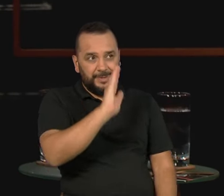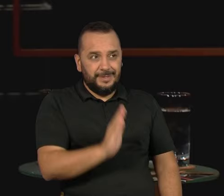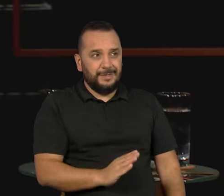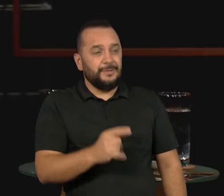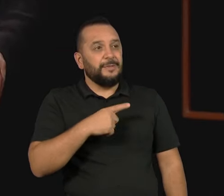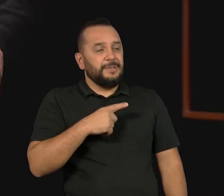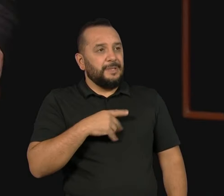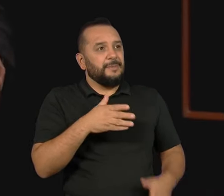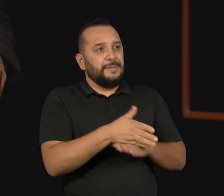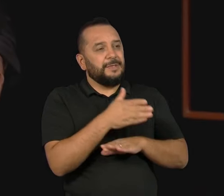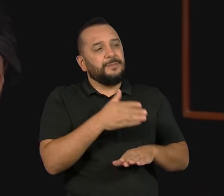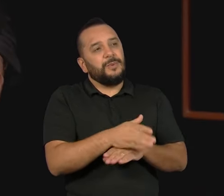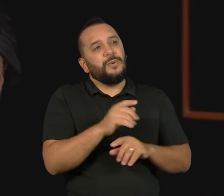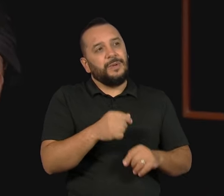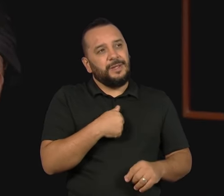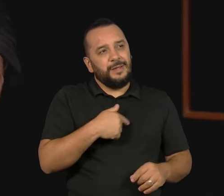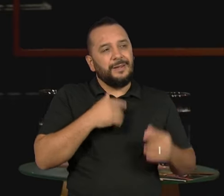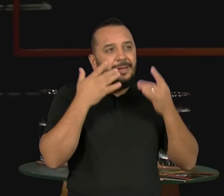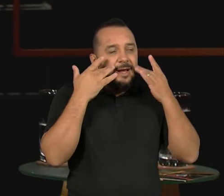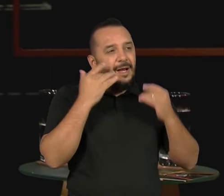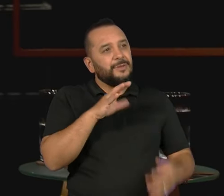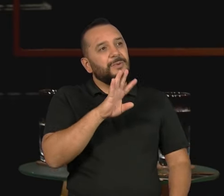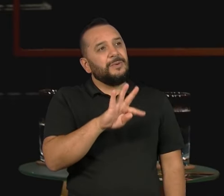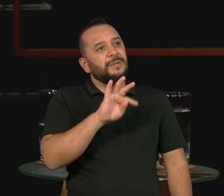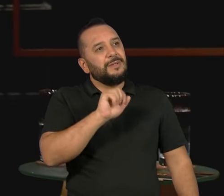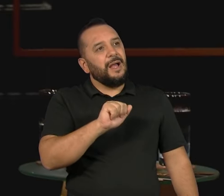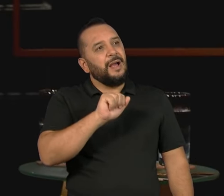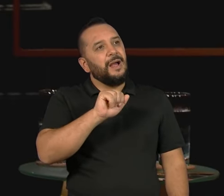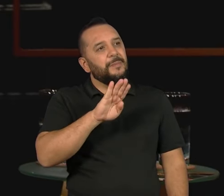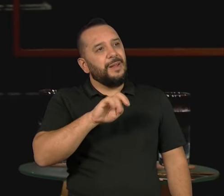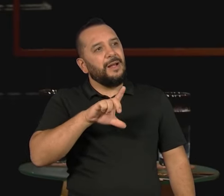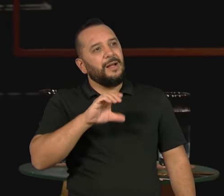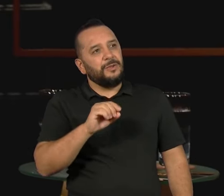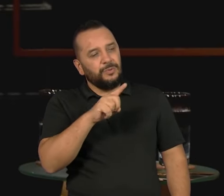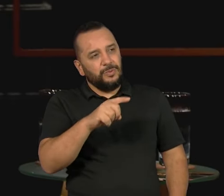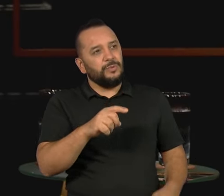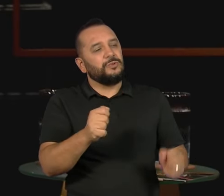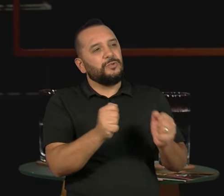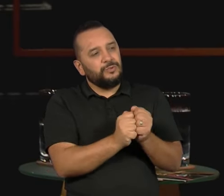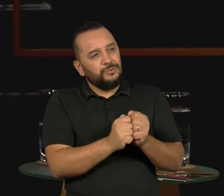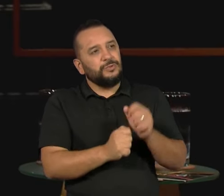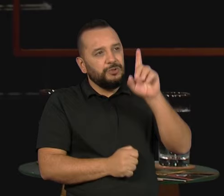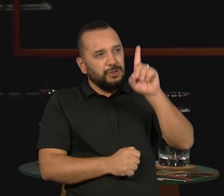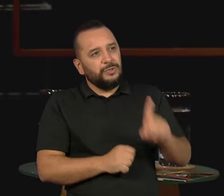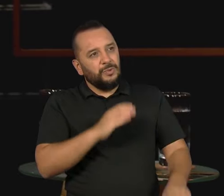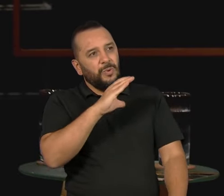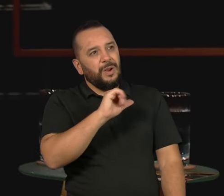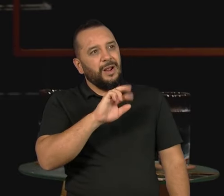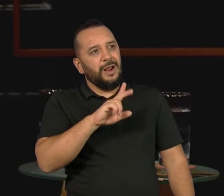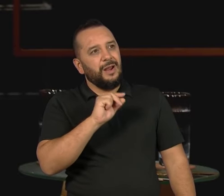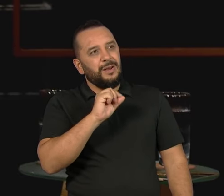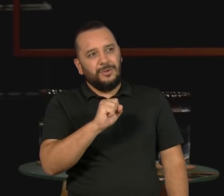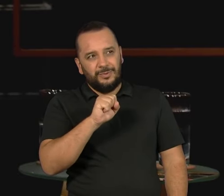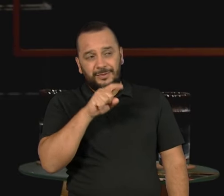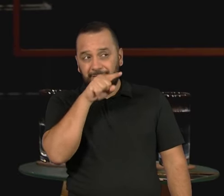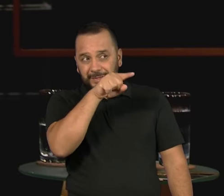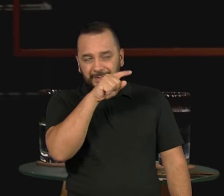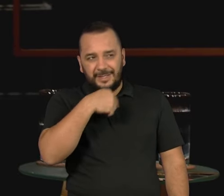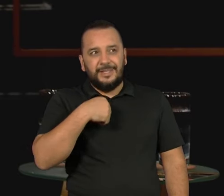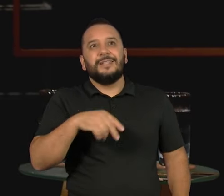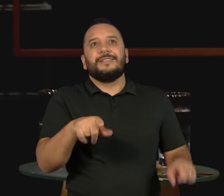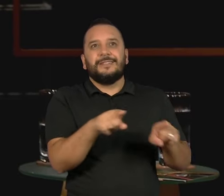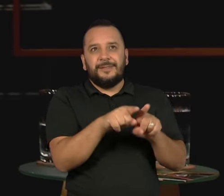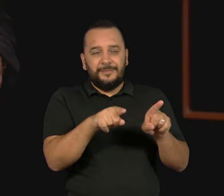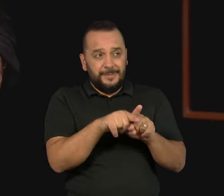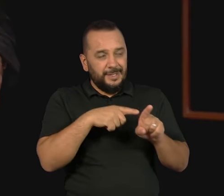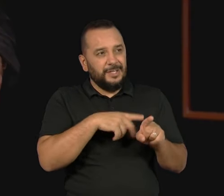né? E lá com o diretor Carlos Wilson, Damião, e você participou daquela histórica montagem do Capitães